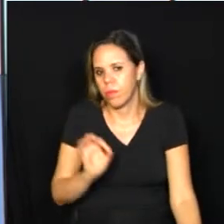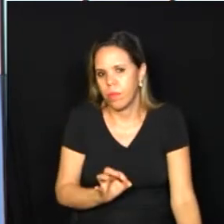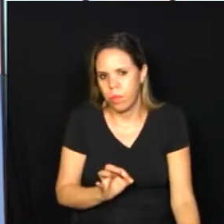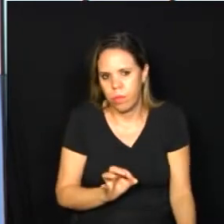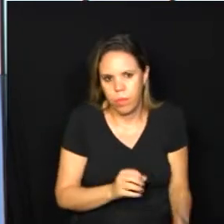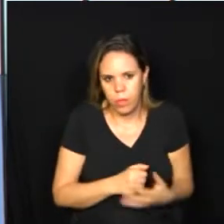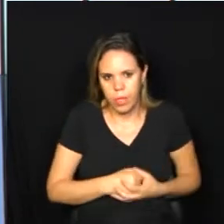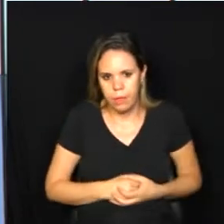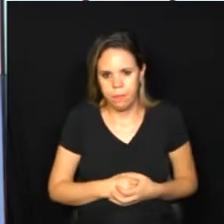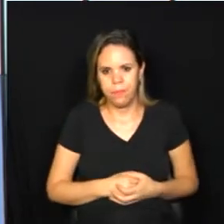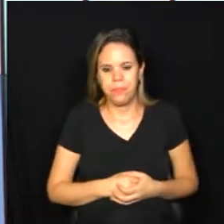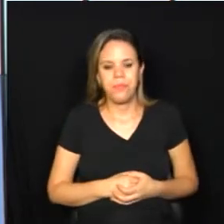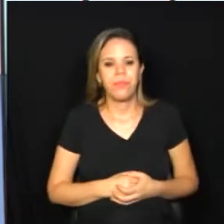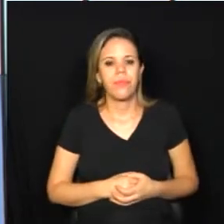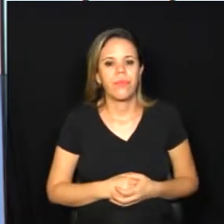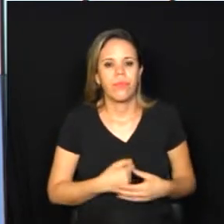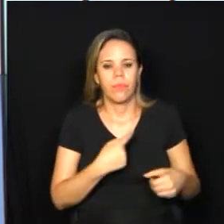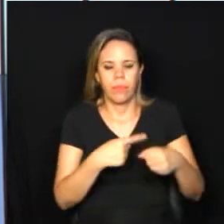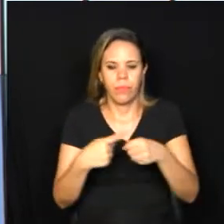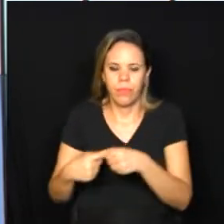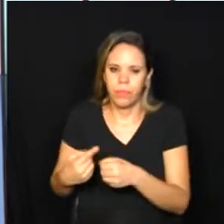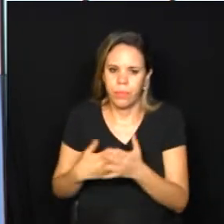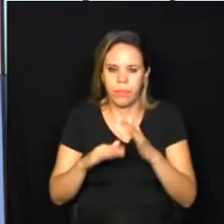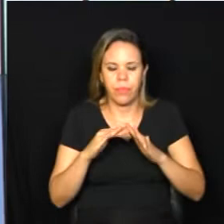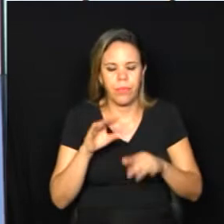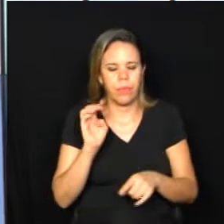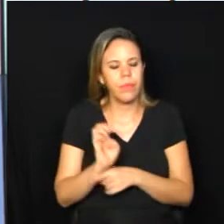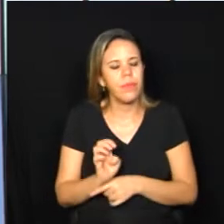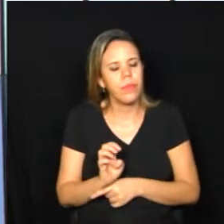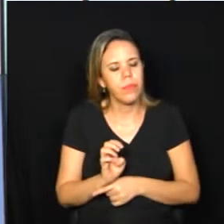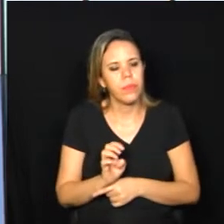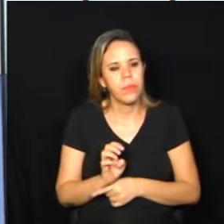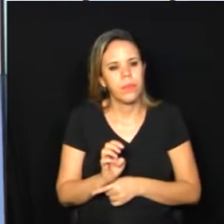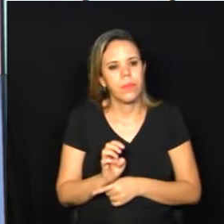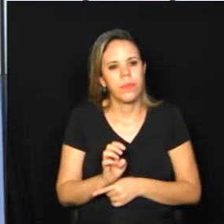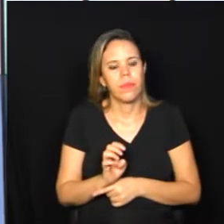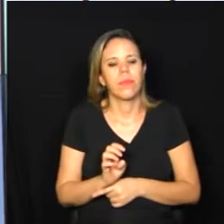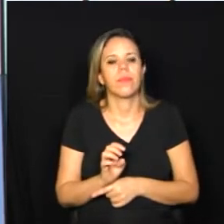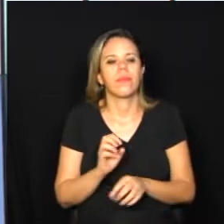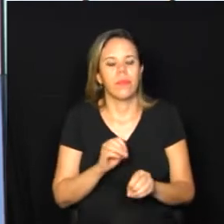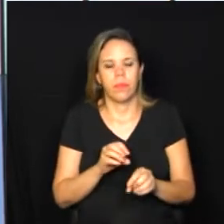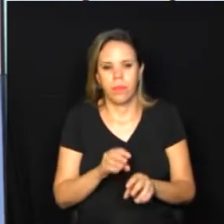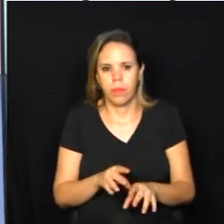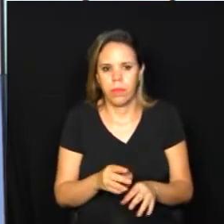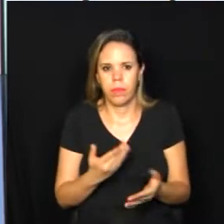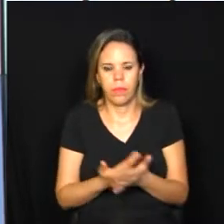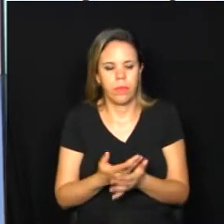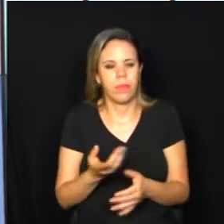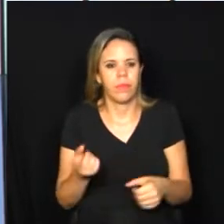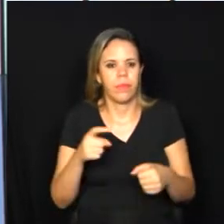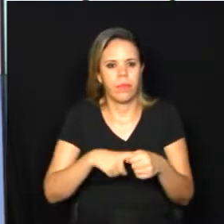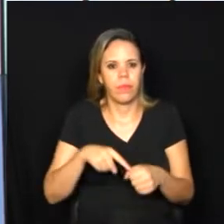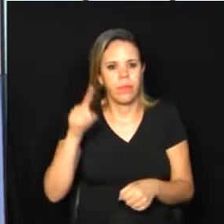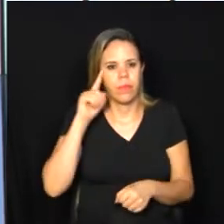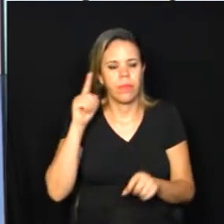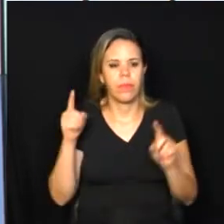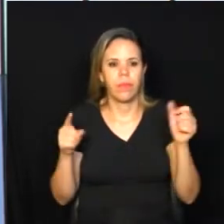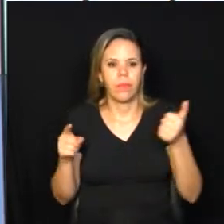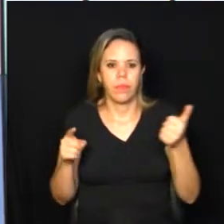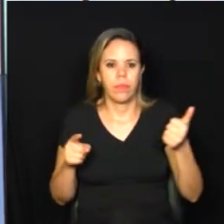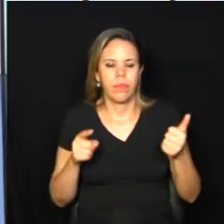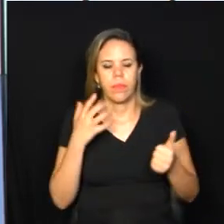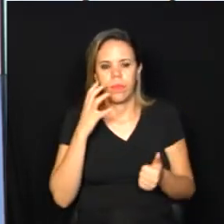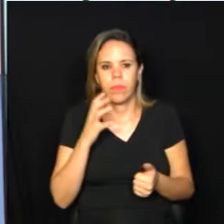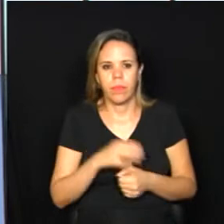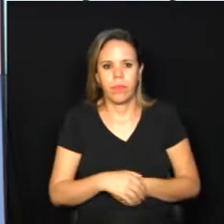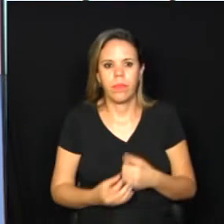75%. Lembrando que na rede estadual de educação, as aulas retornam no dia 1º de fevereiro.